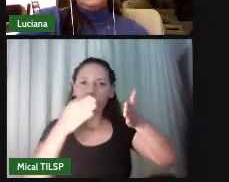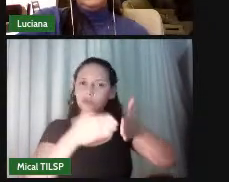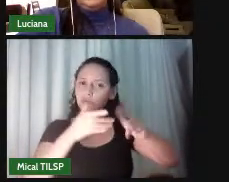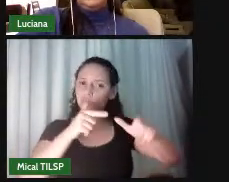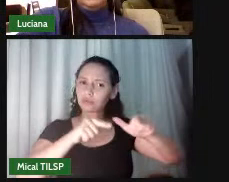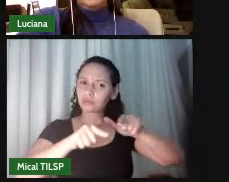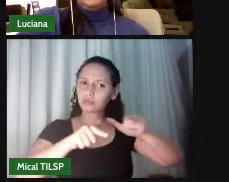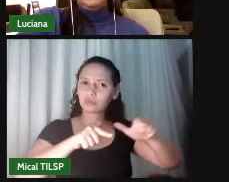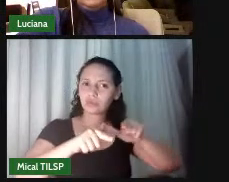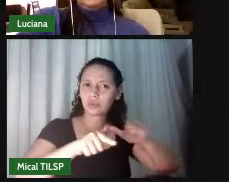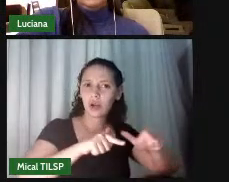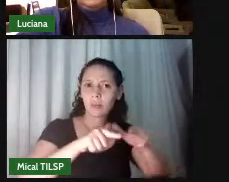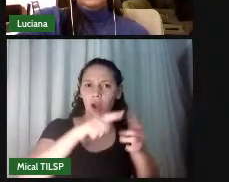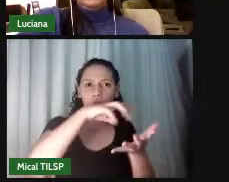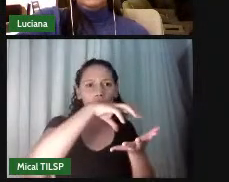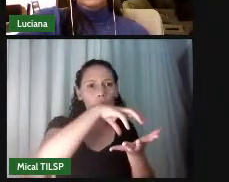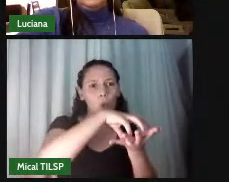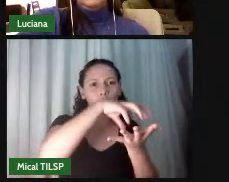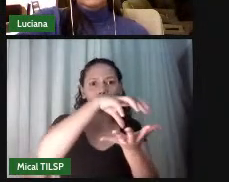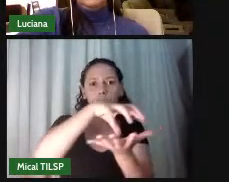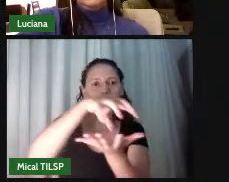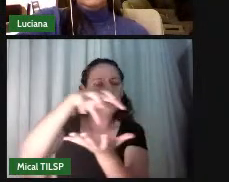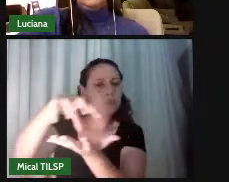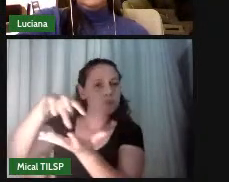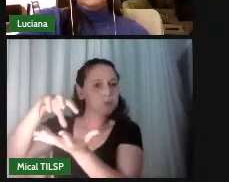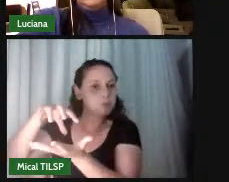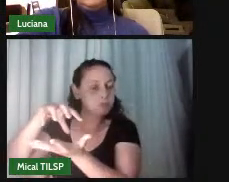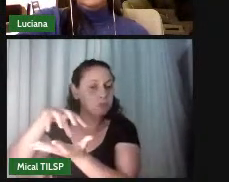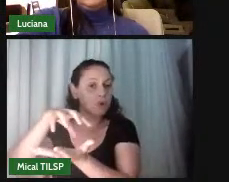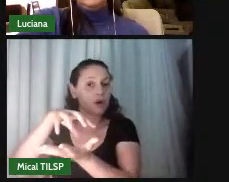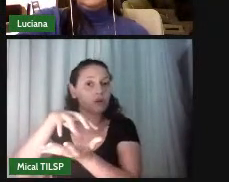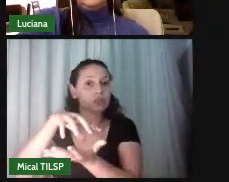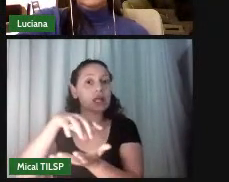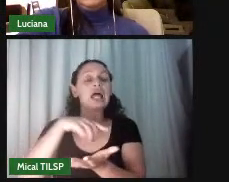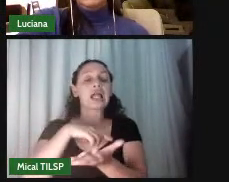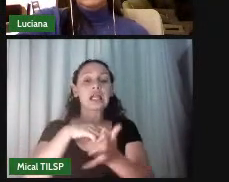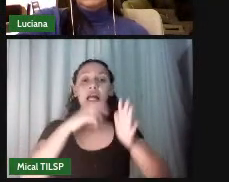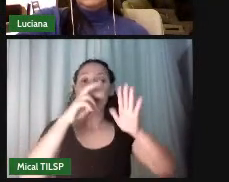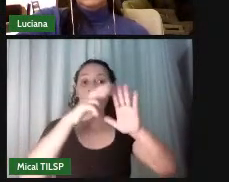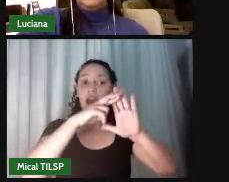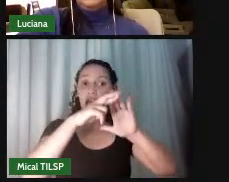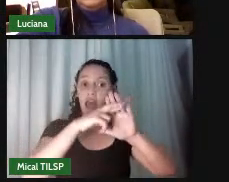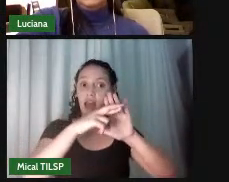entidades federativas, tá, existem alguns critérios, algumas regras, alguns